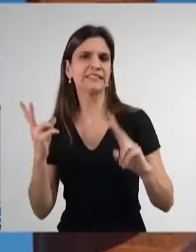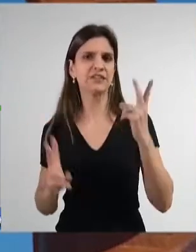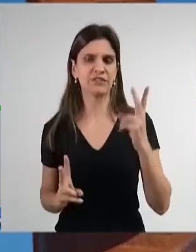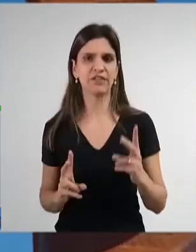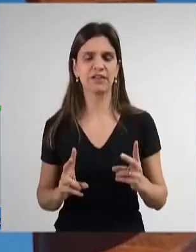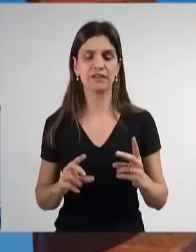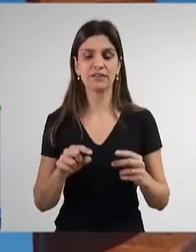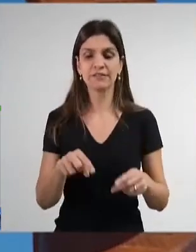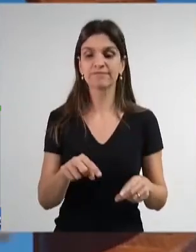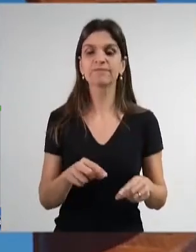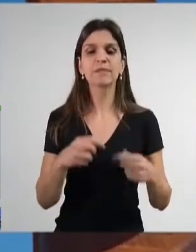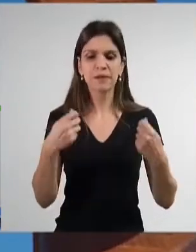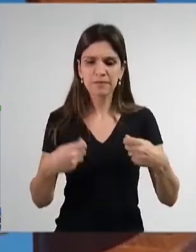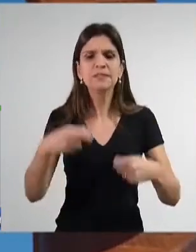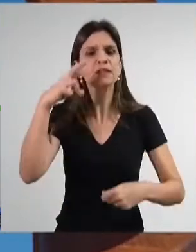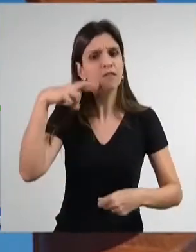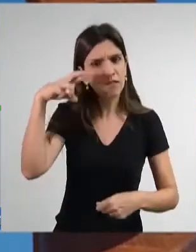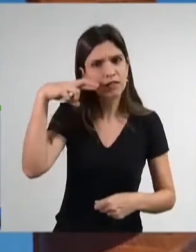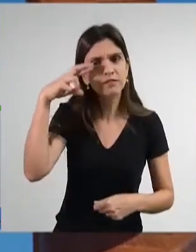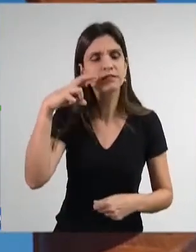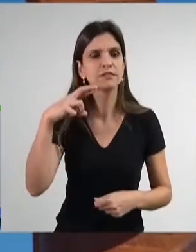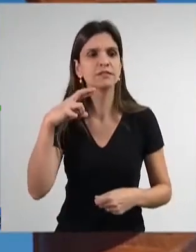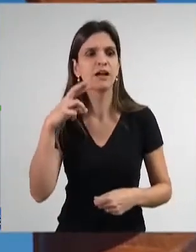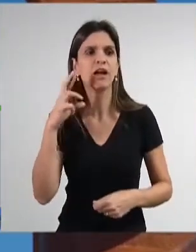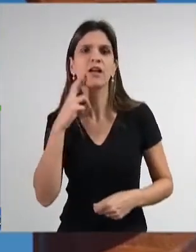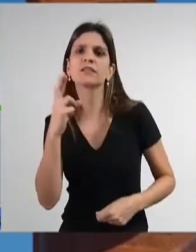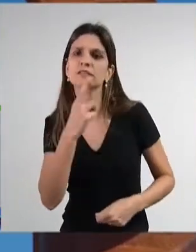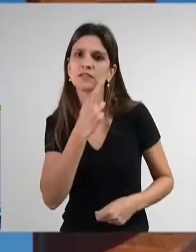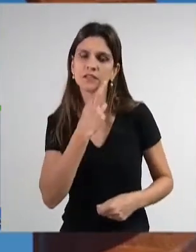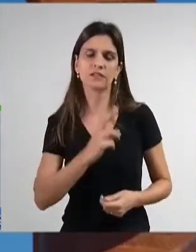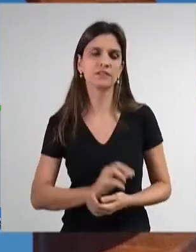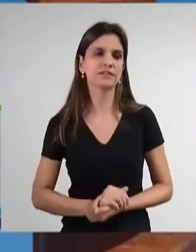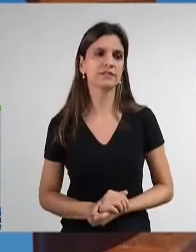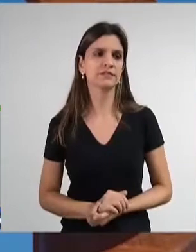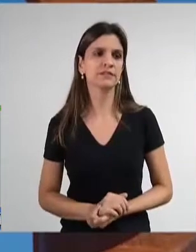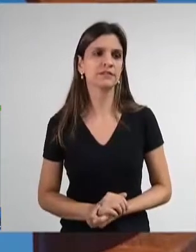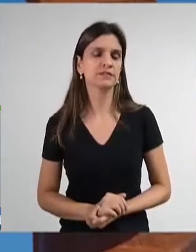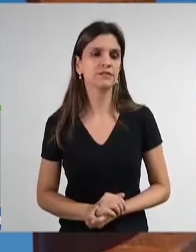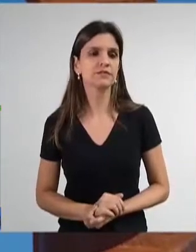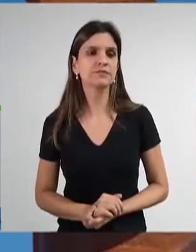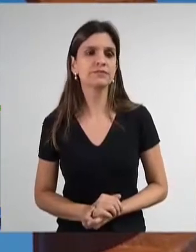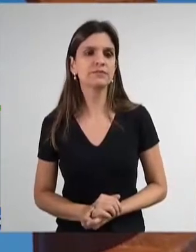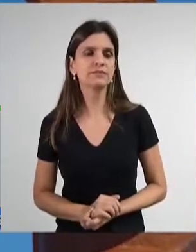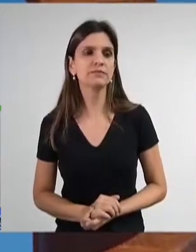restaurantes, locais que certamente